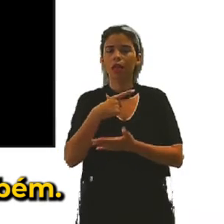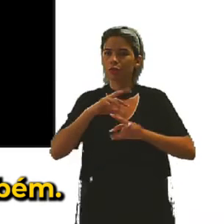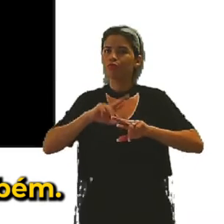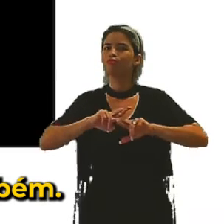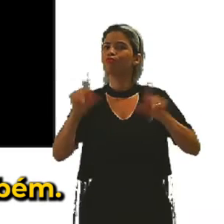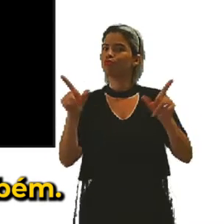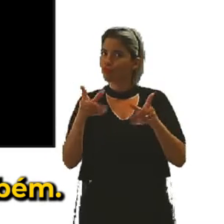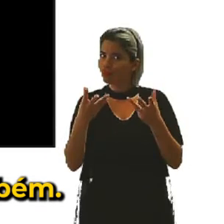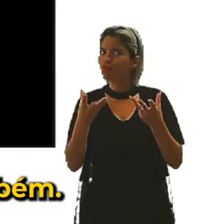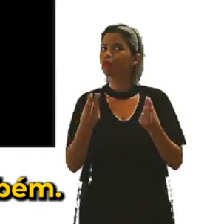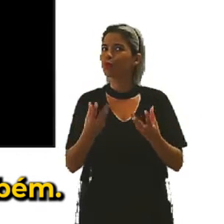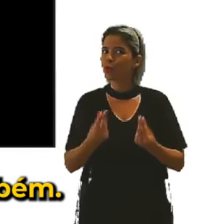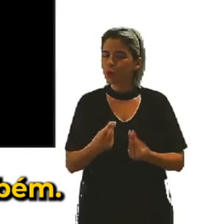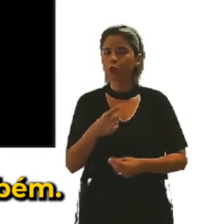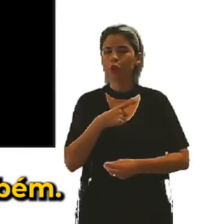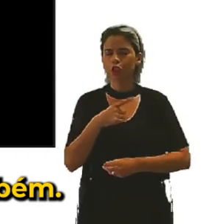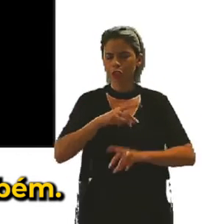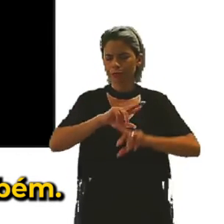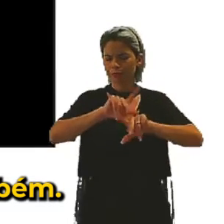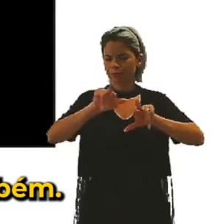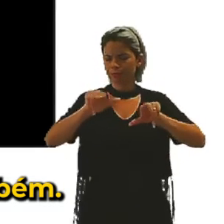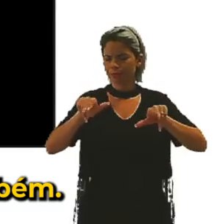diferencia muito, tá?